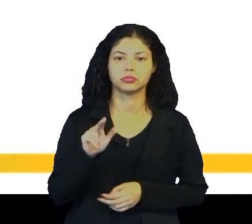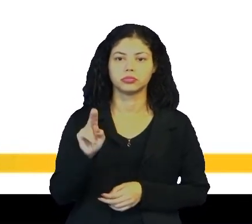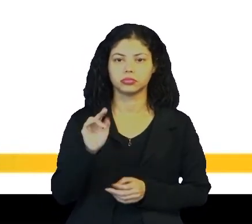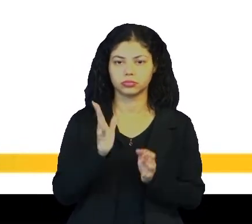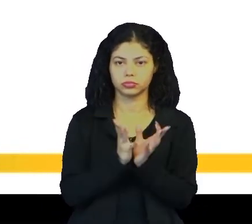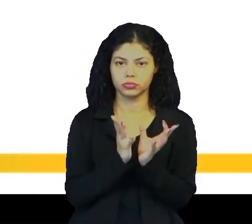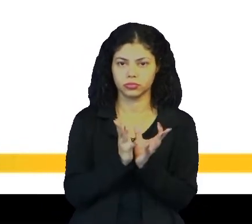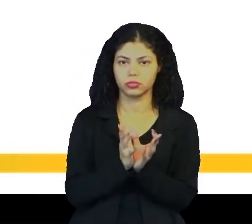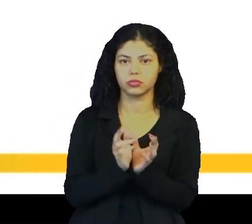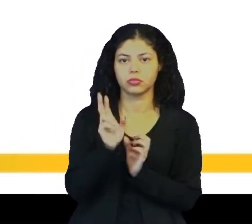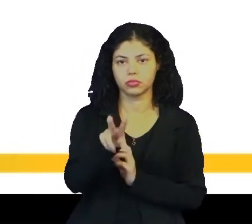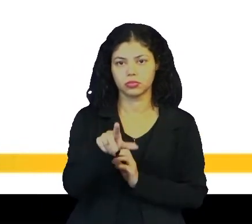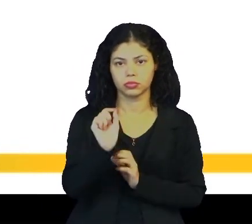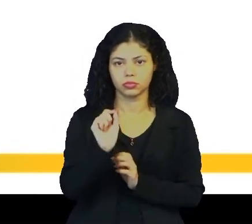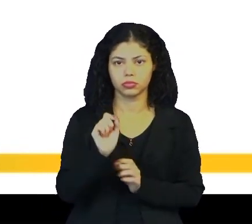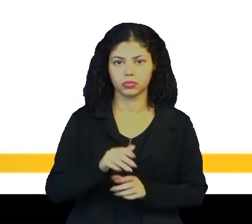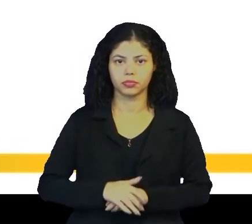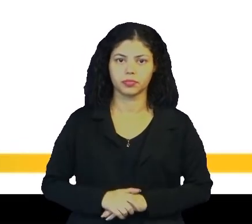conjunções.